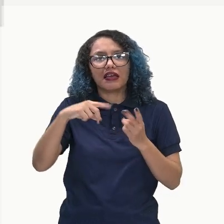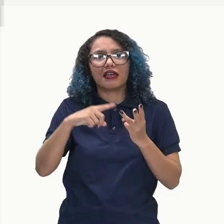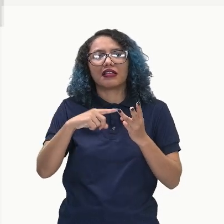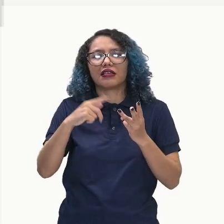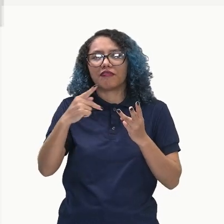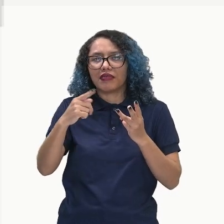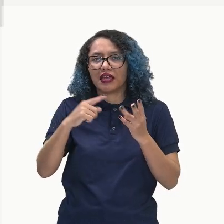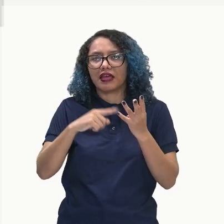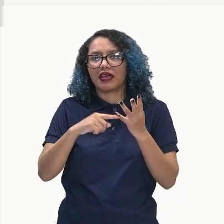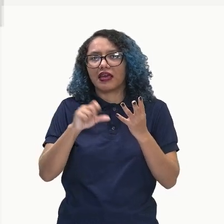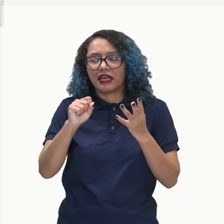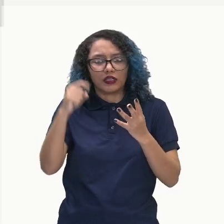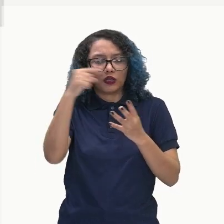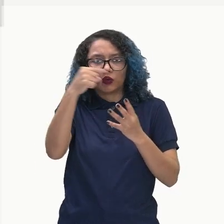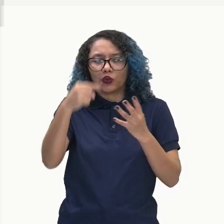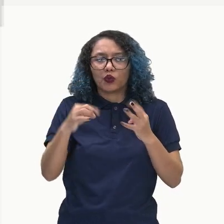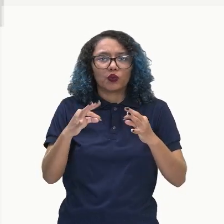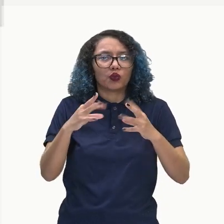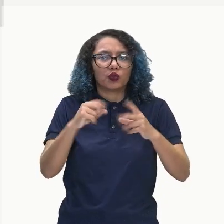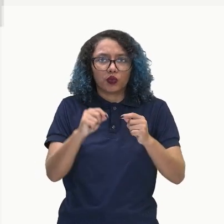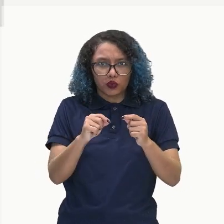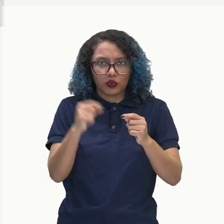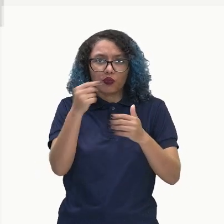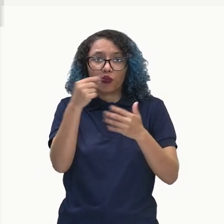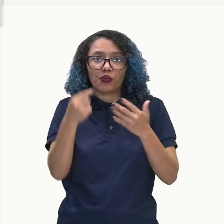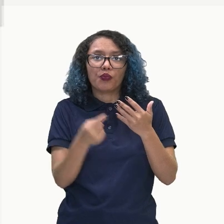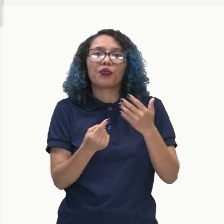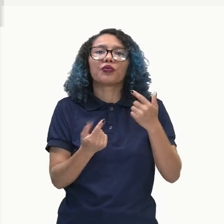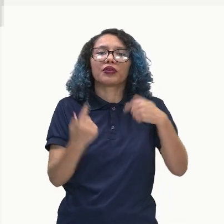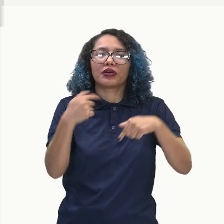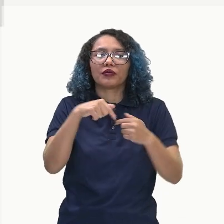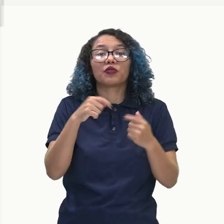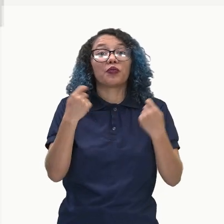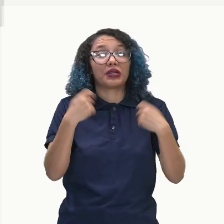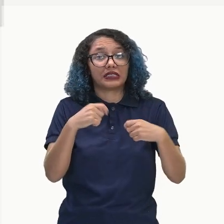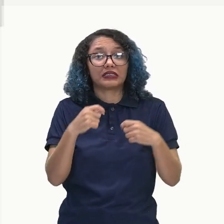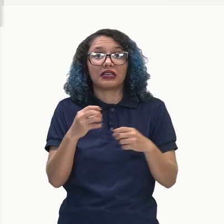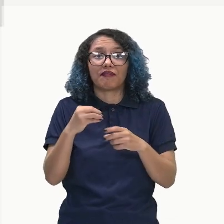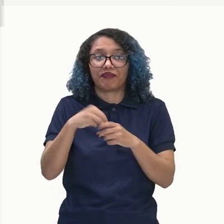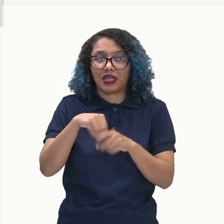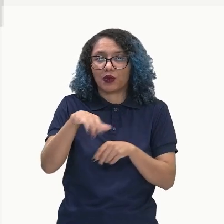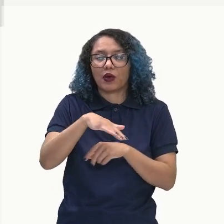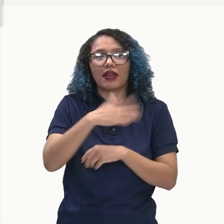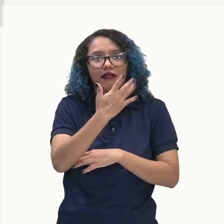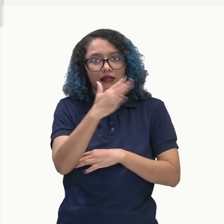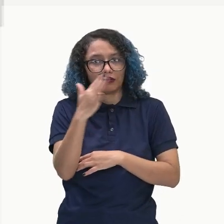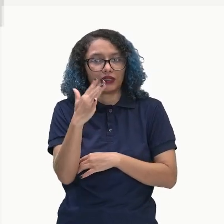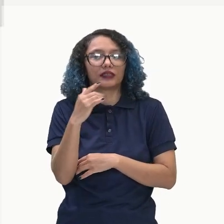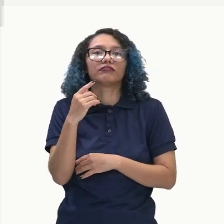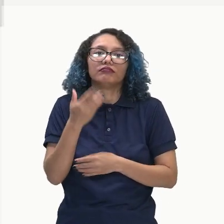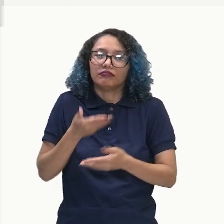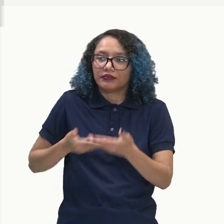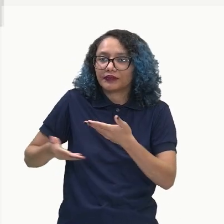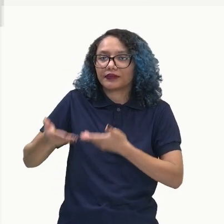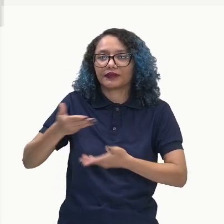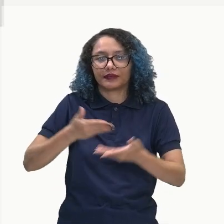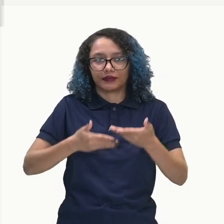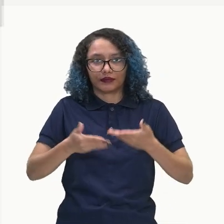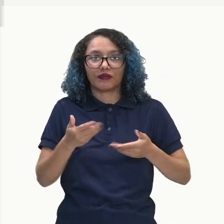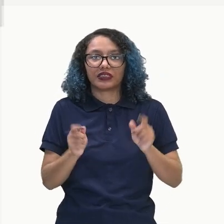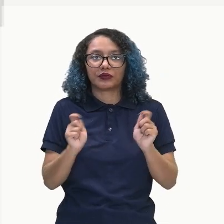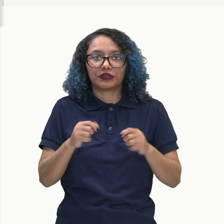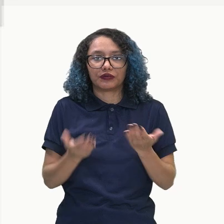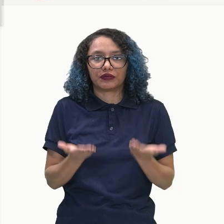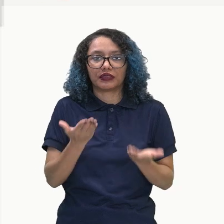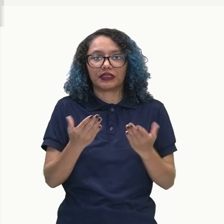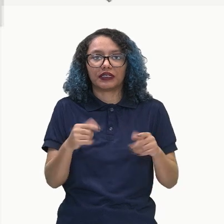todos esses elementos químicos que precisam estar na natureza. Também, né, vai contribuir aí, olha, para uma maior